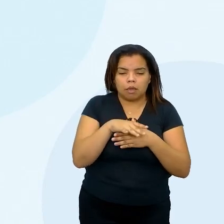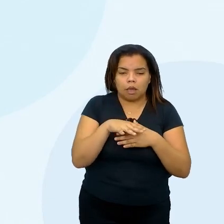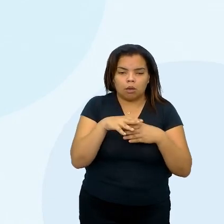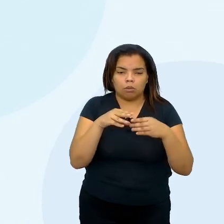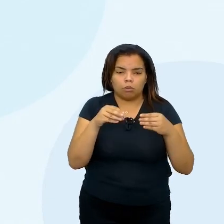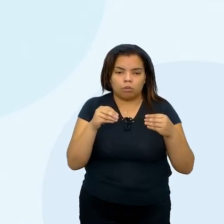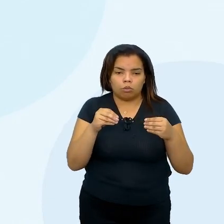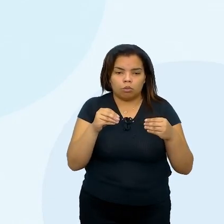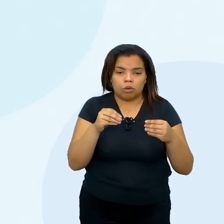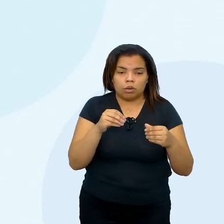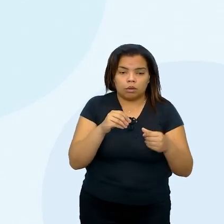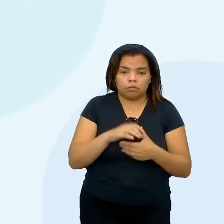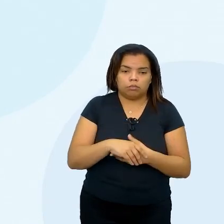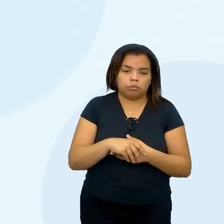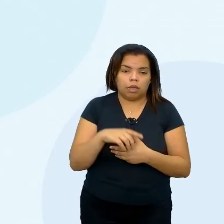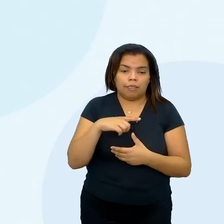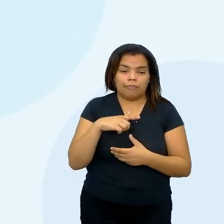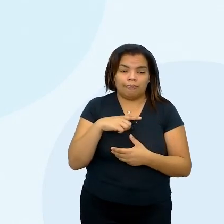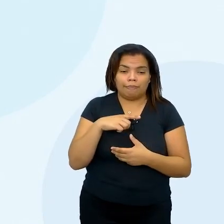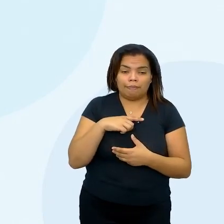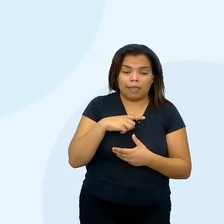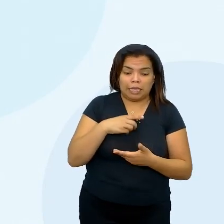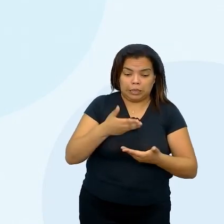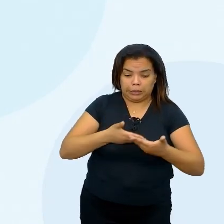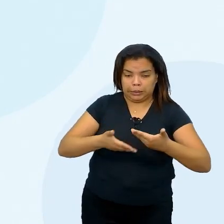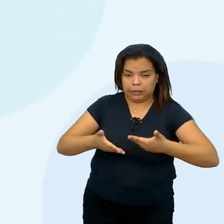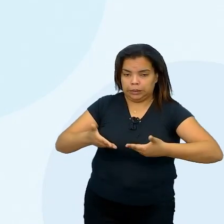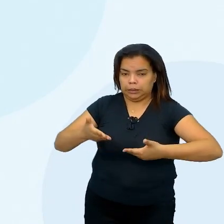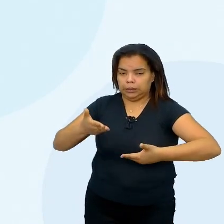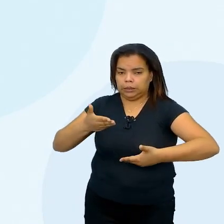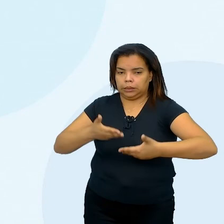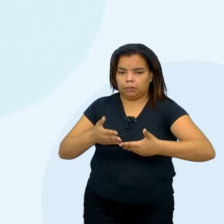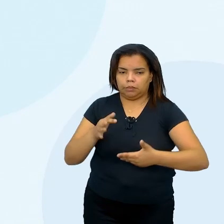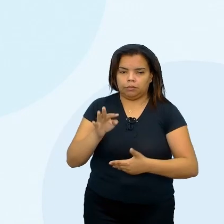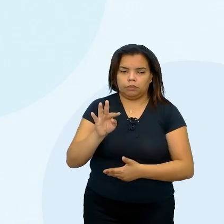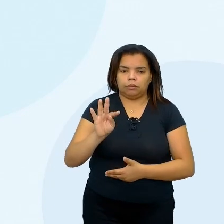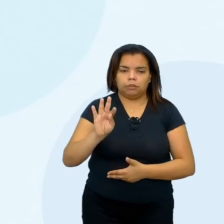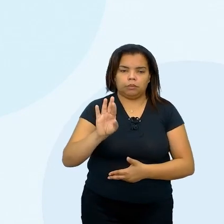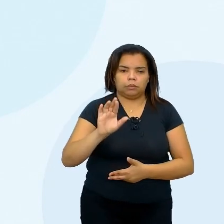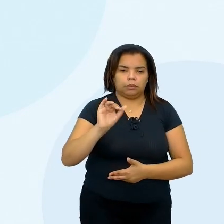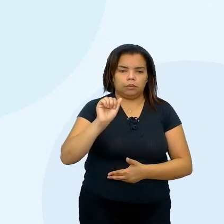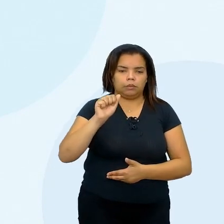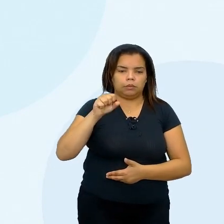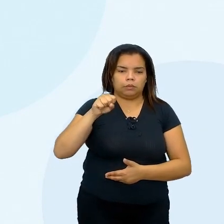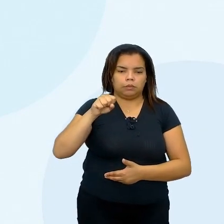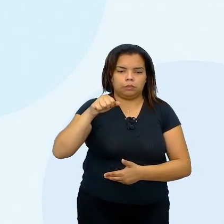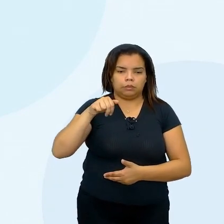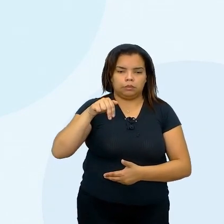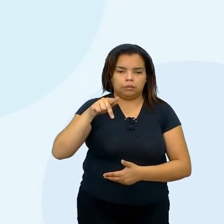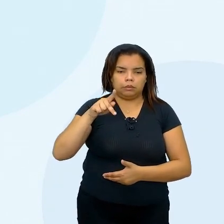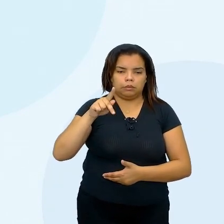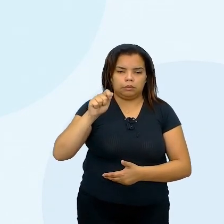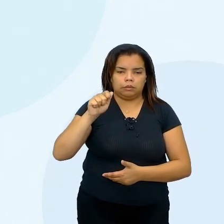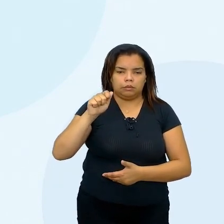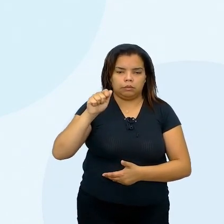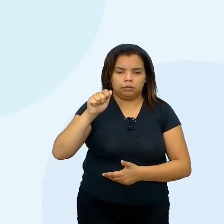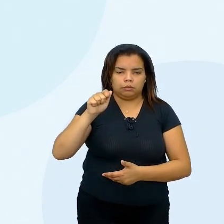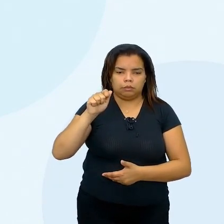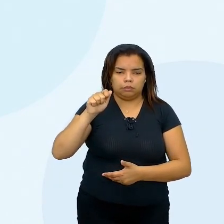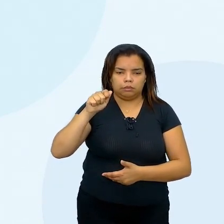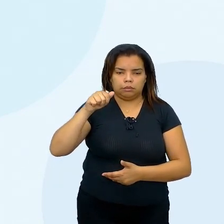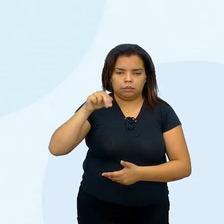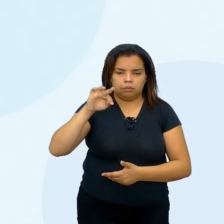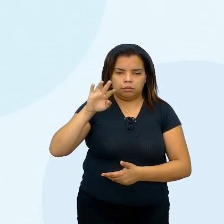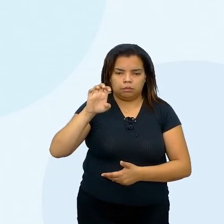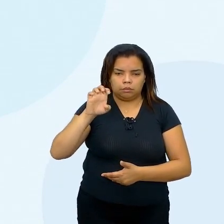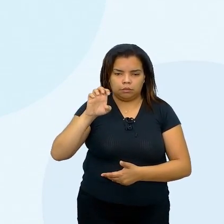a cura, Será que existe cura? Existe uma nova técnica aí desenvolvida em 2020, que essa técnica